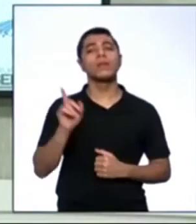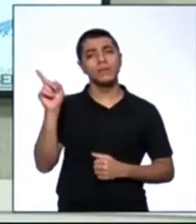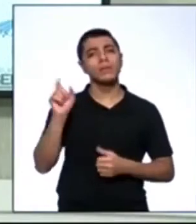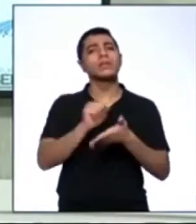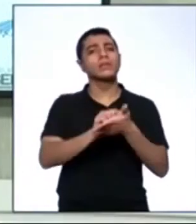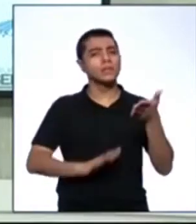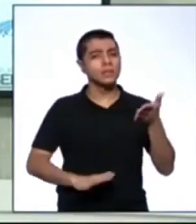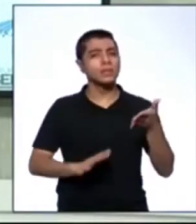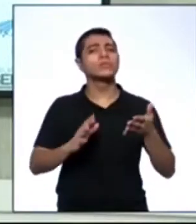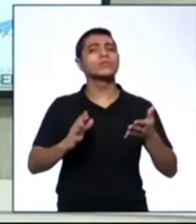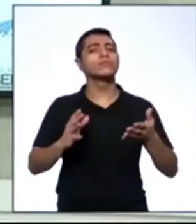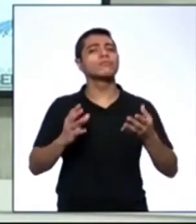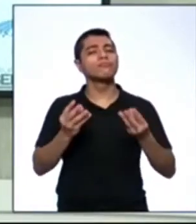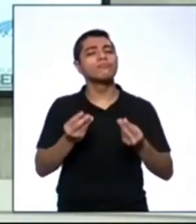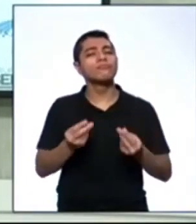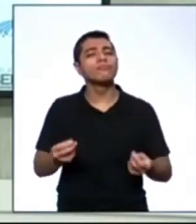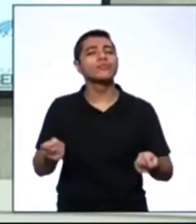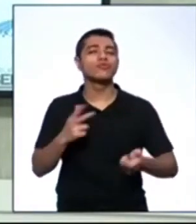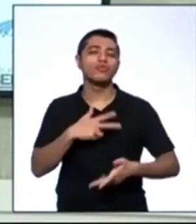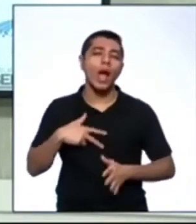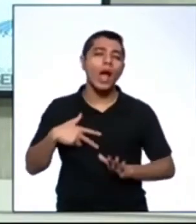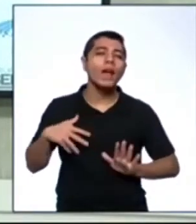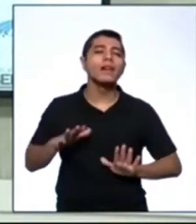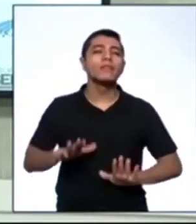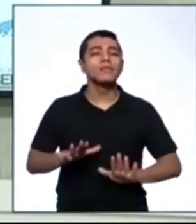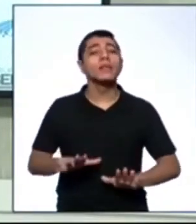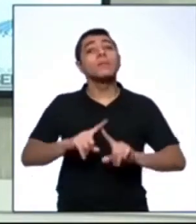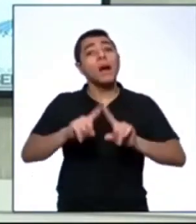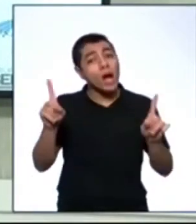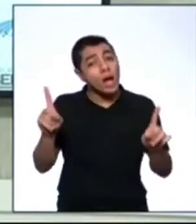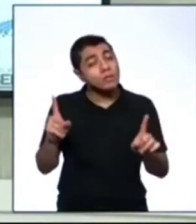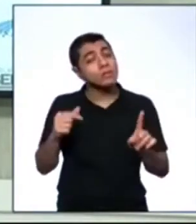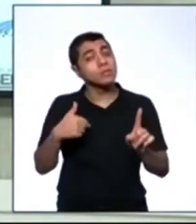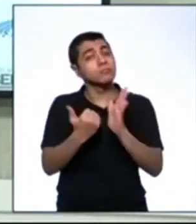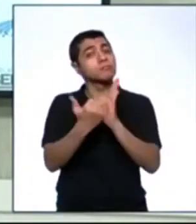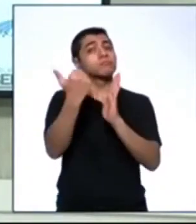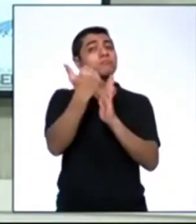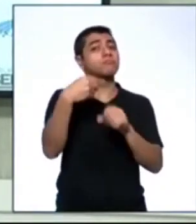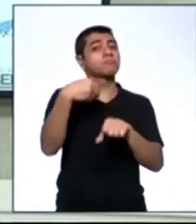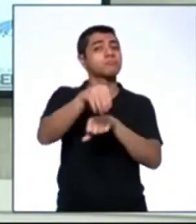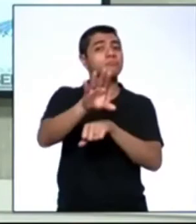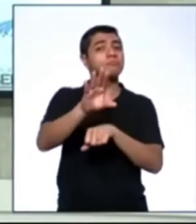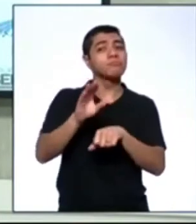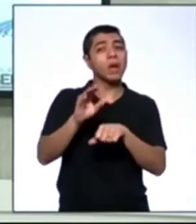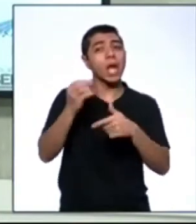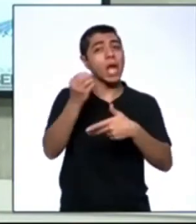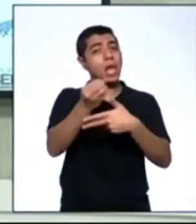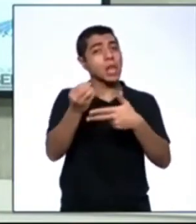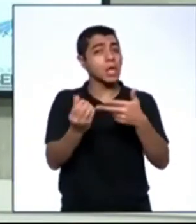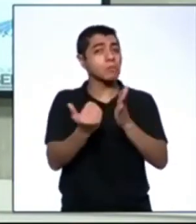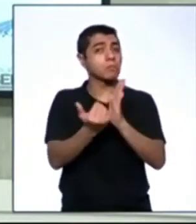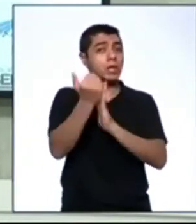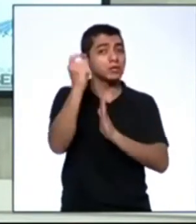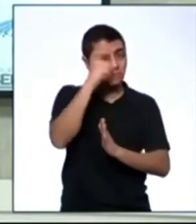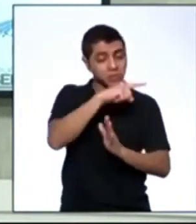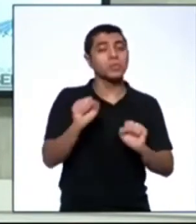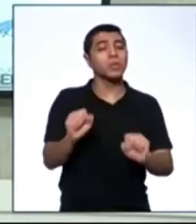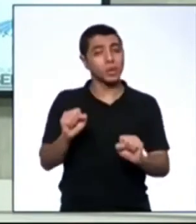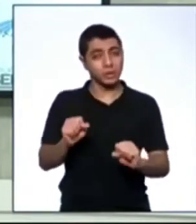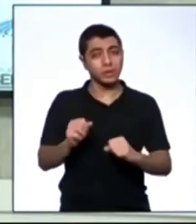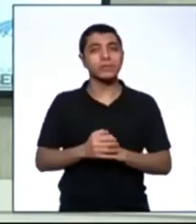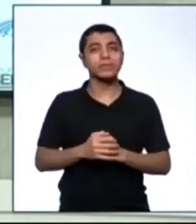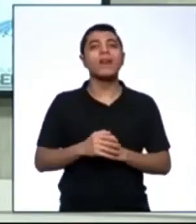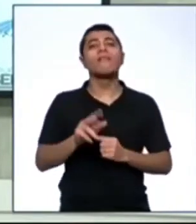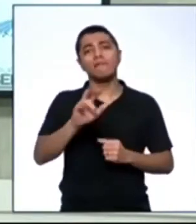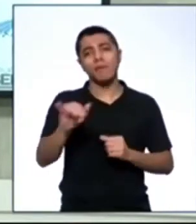que tem agora mais recentemente no Enem, né? Claro que ele vai lhe dar a velocidade, o autor vai dar a velocidade da luz e vai também